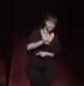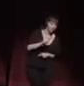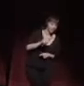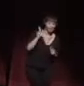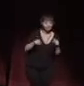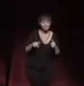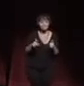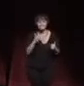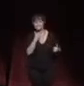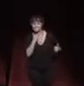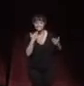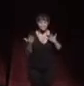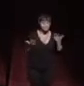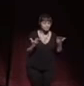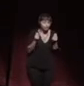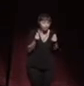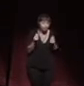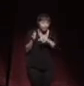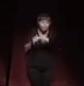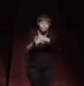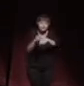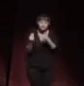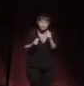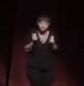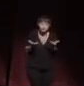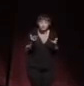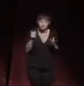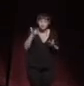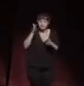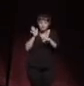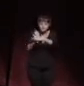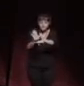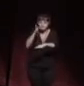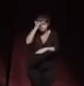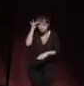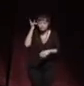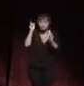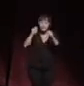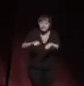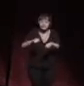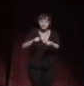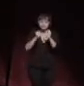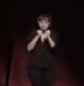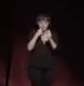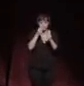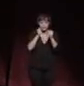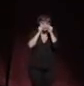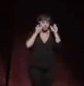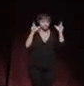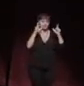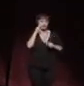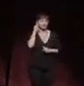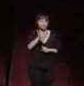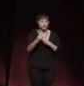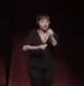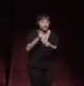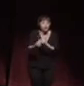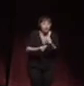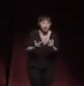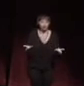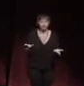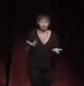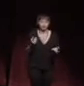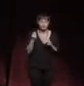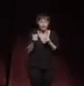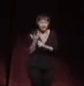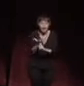todo o que faz com que uma pessoa possa continuar a ver, dar seguimento e ser sensível à experiência artística,